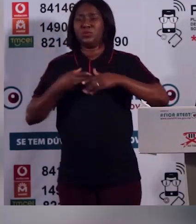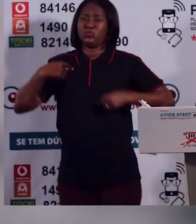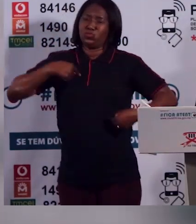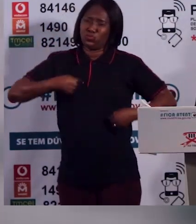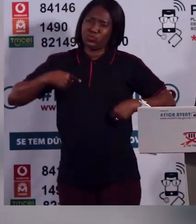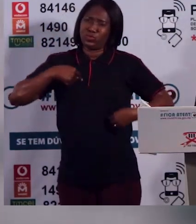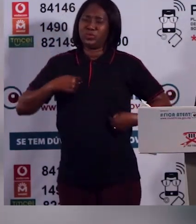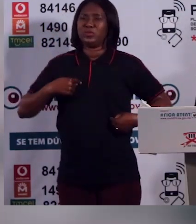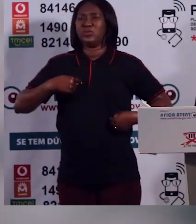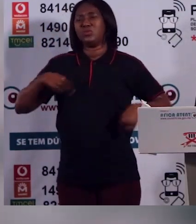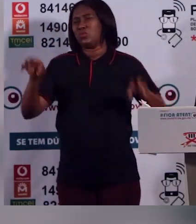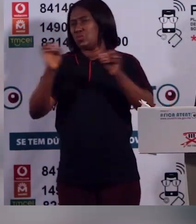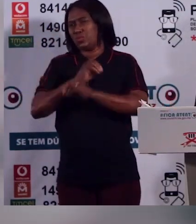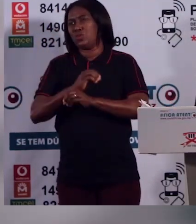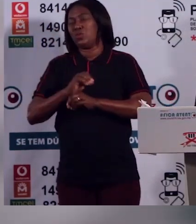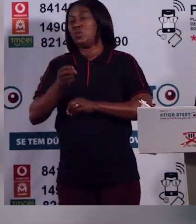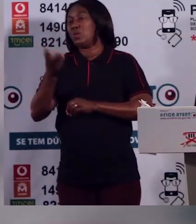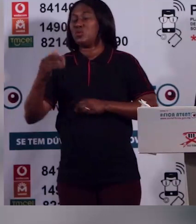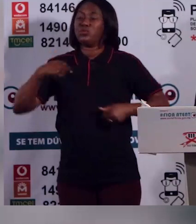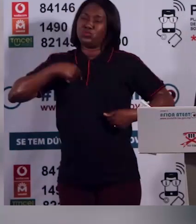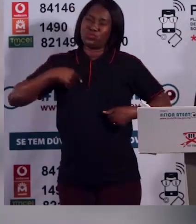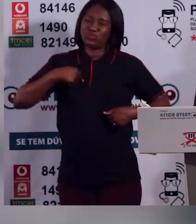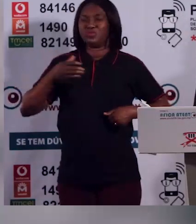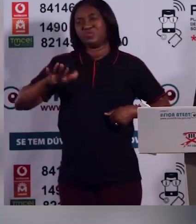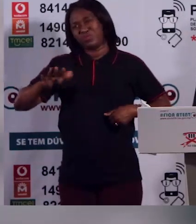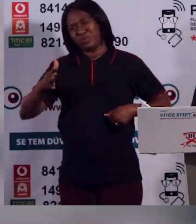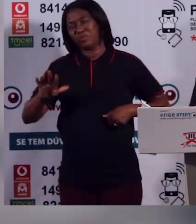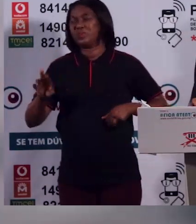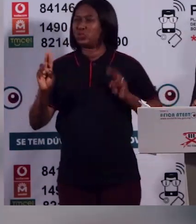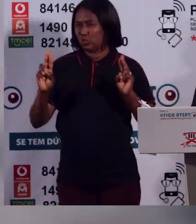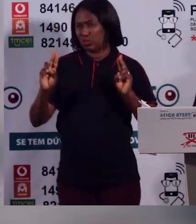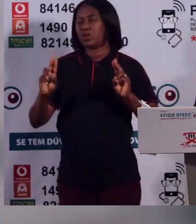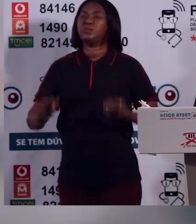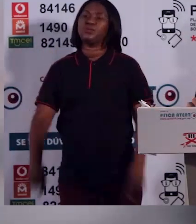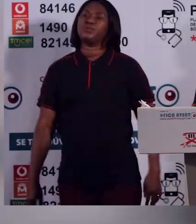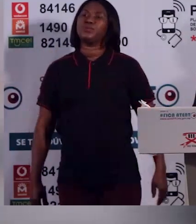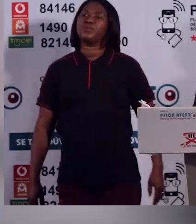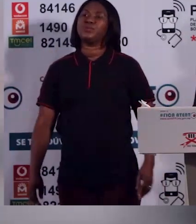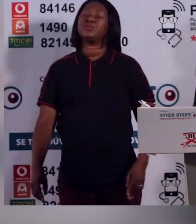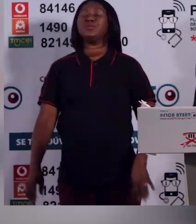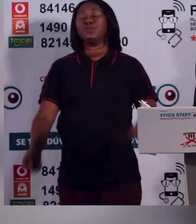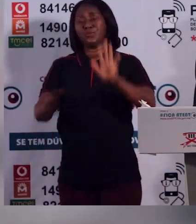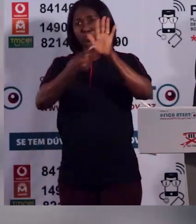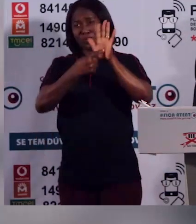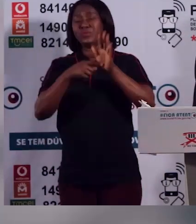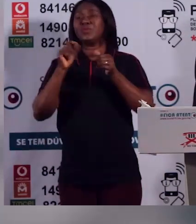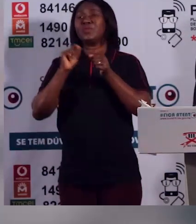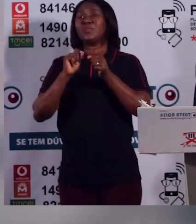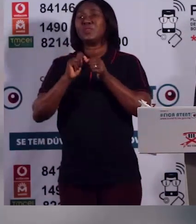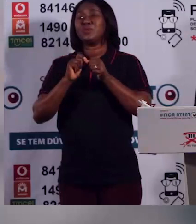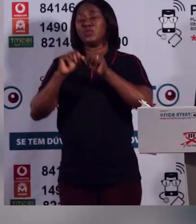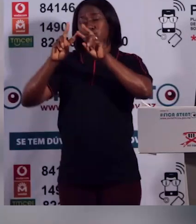ou com sintomatologia ligeira. O próximo, por favor. Aqui fazemos uma análise